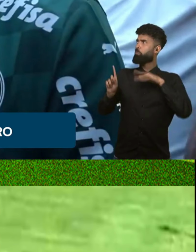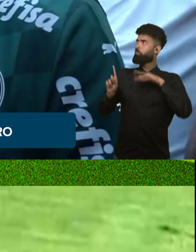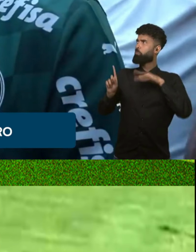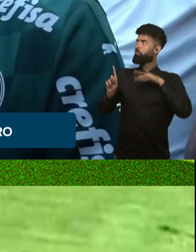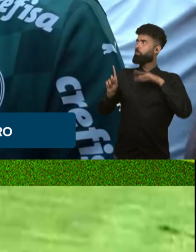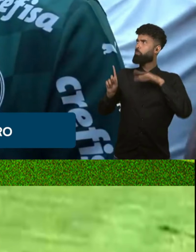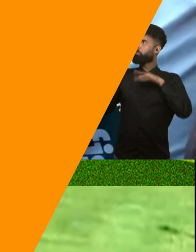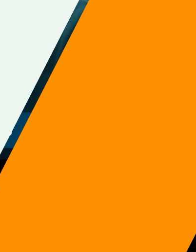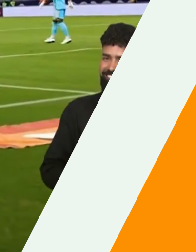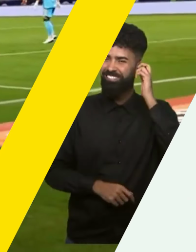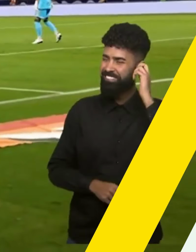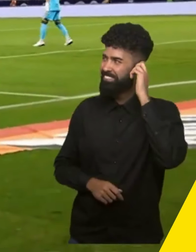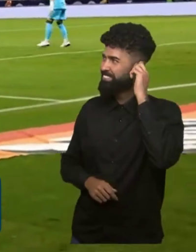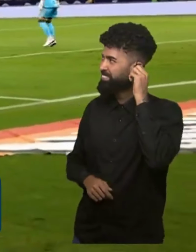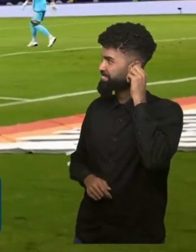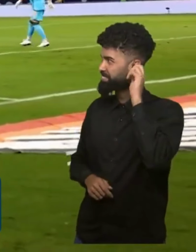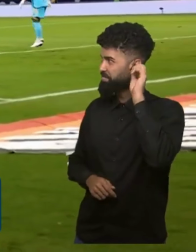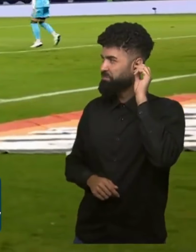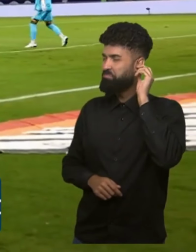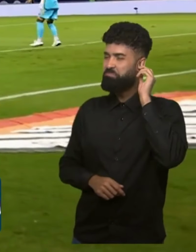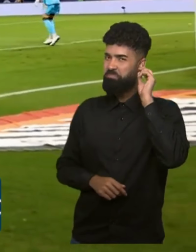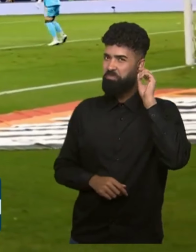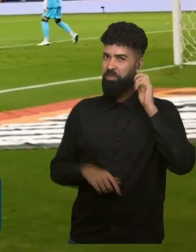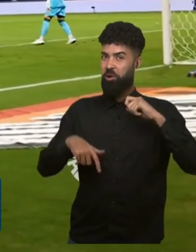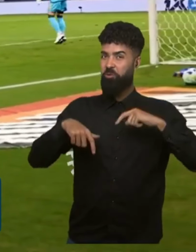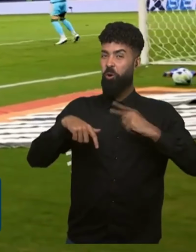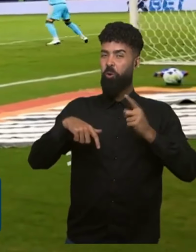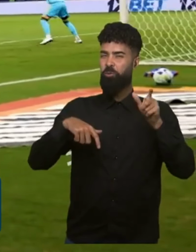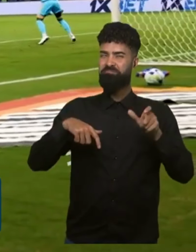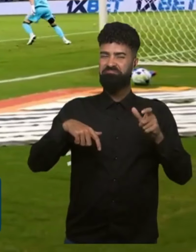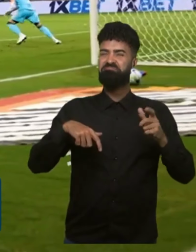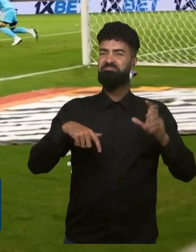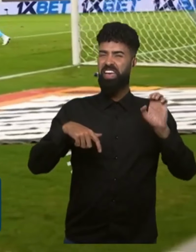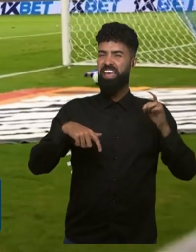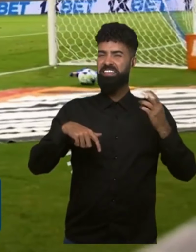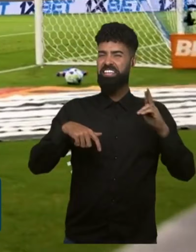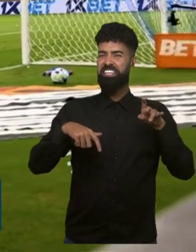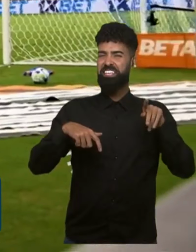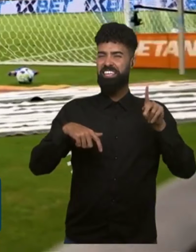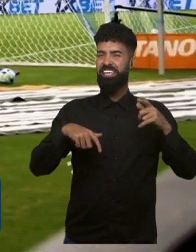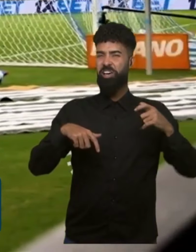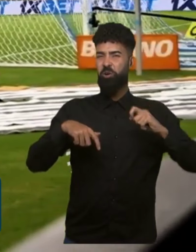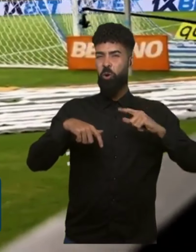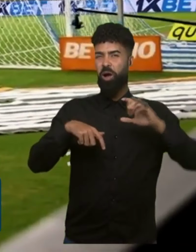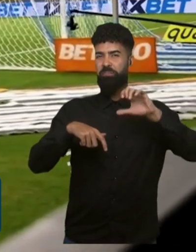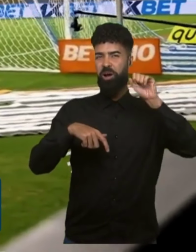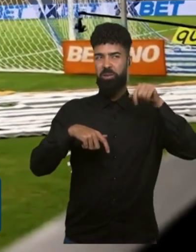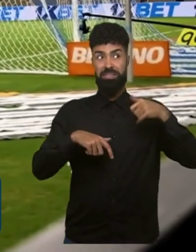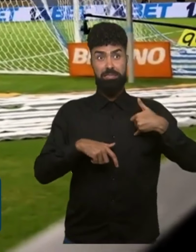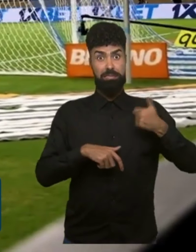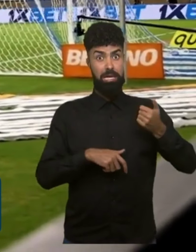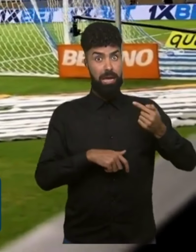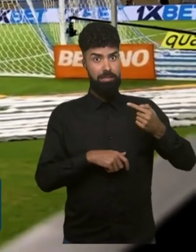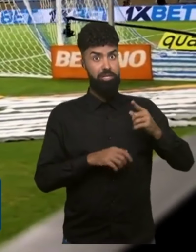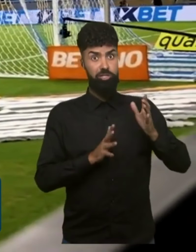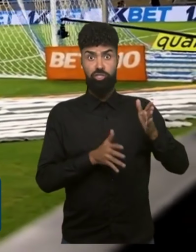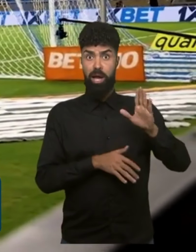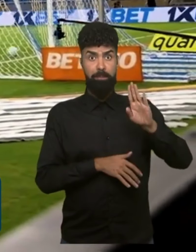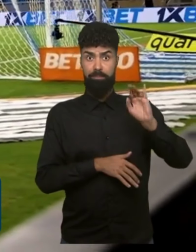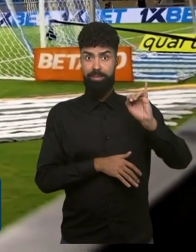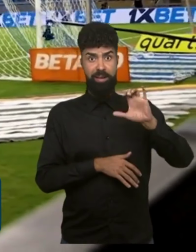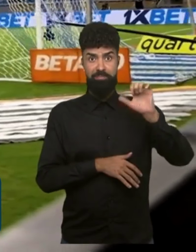Vamos observar. Tinha que ser dele o gol do título. Hendrick, 17 anos e já bicampeão brasileiro,